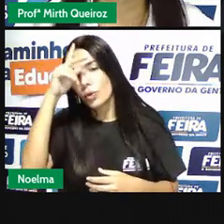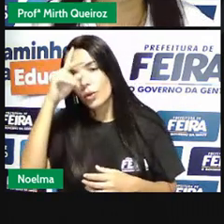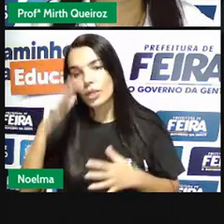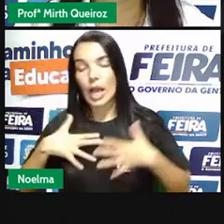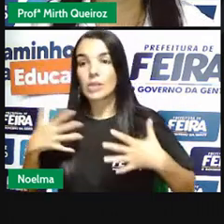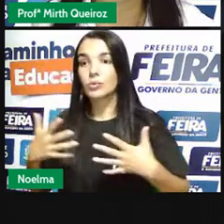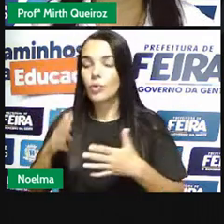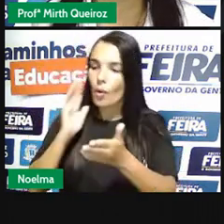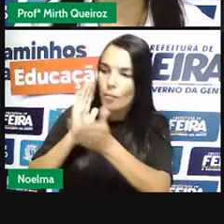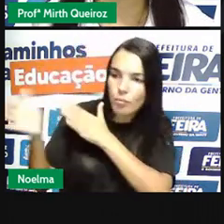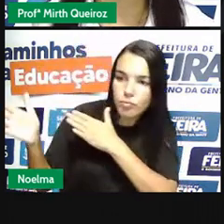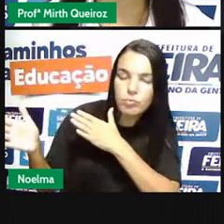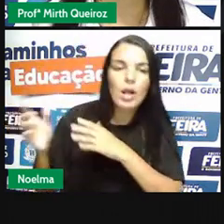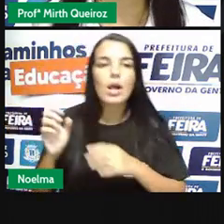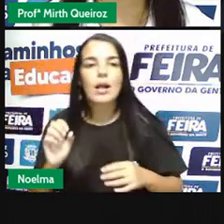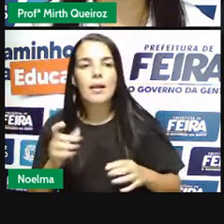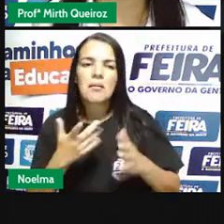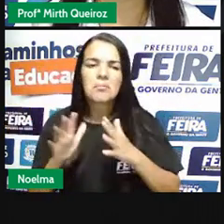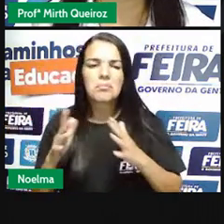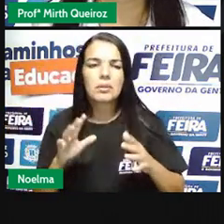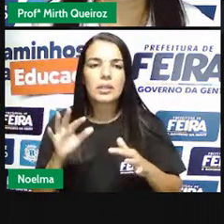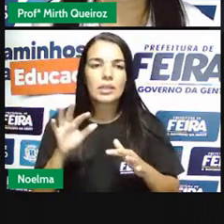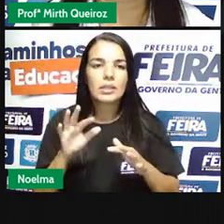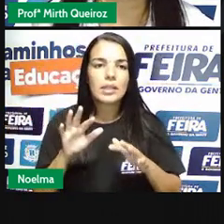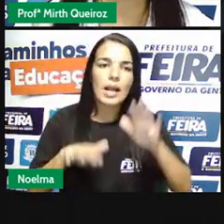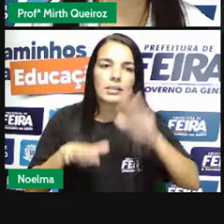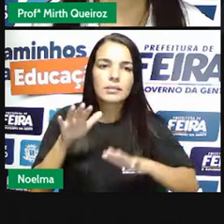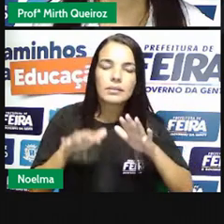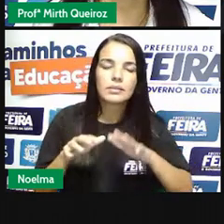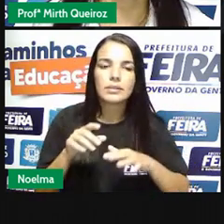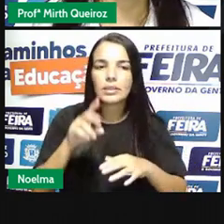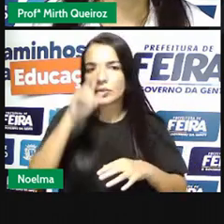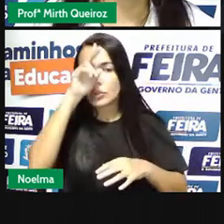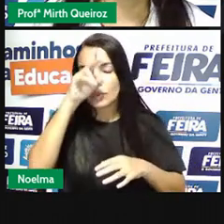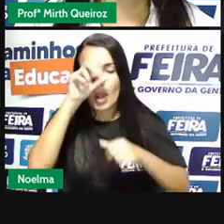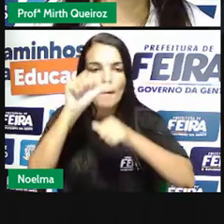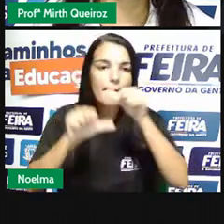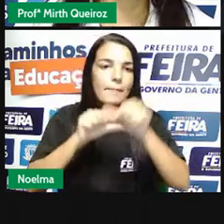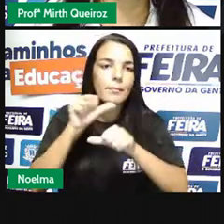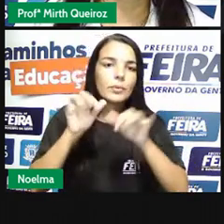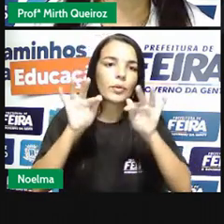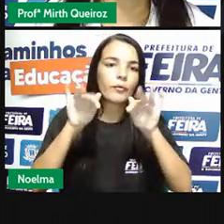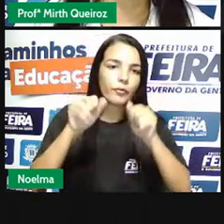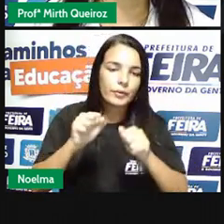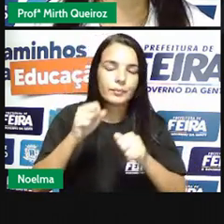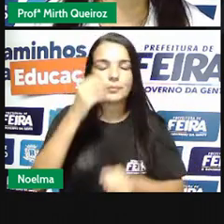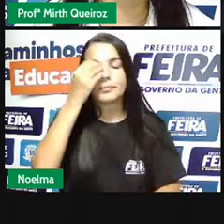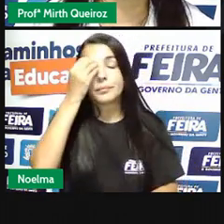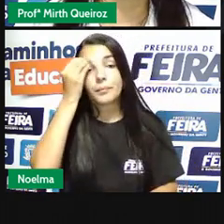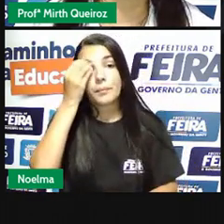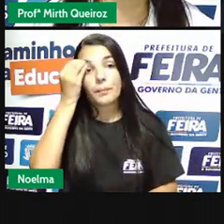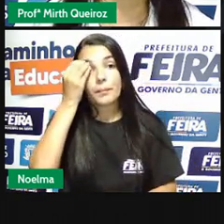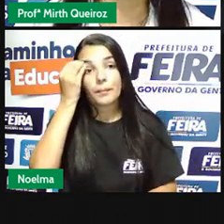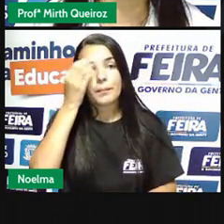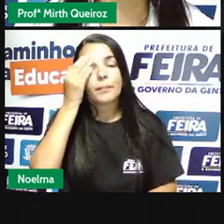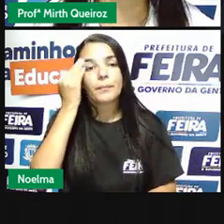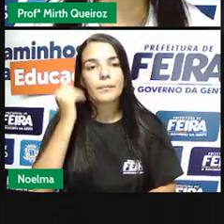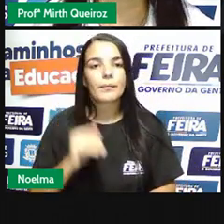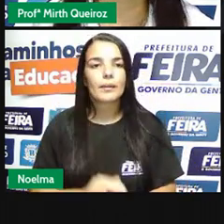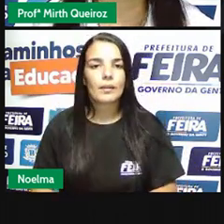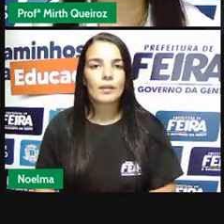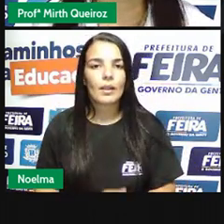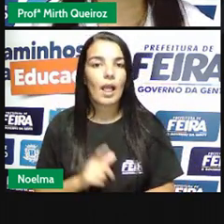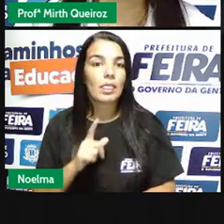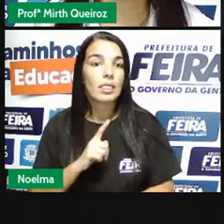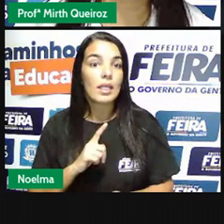que ele assustou Lobo né esse é o desfecho da história e Geralmente os contos de fadas vão